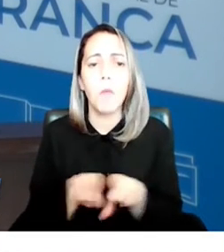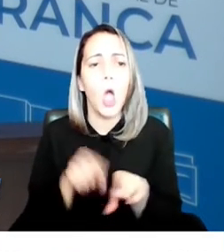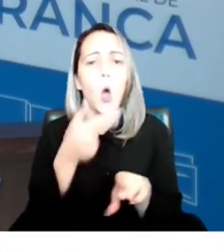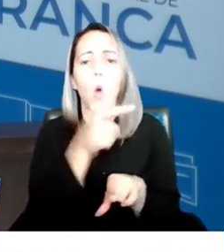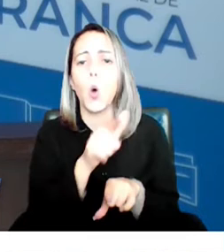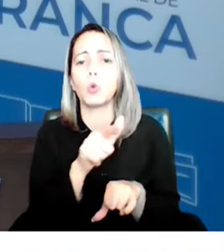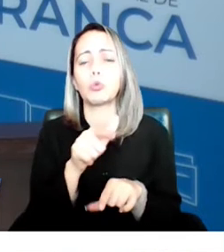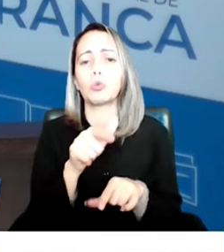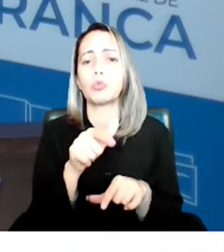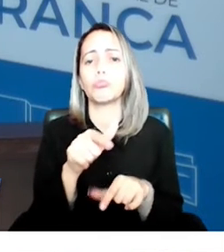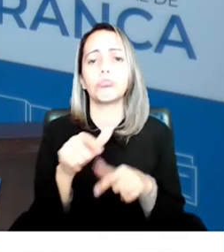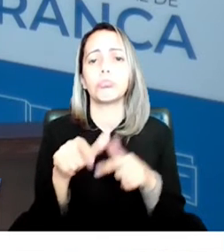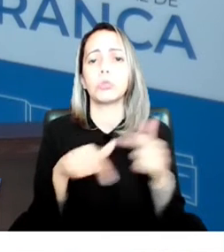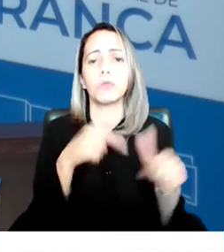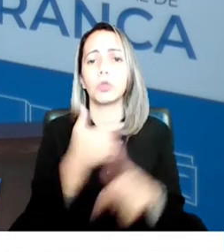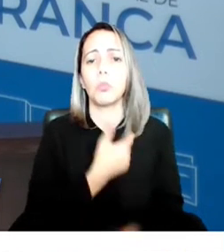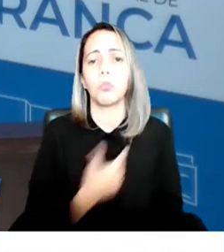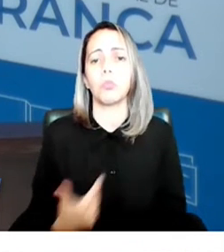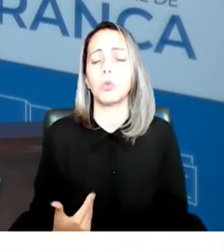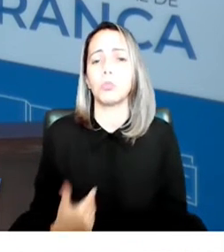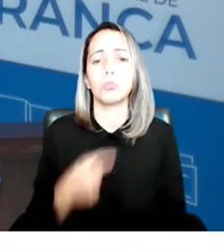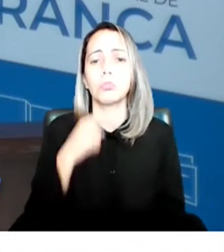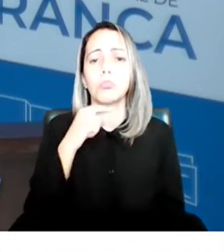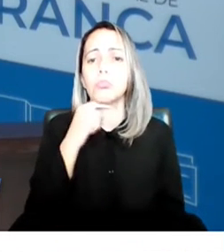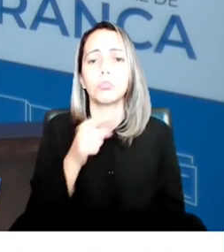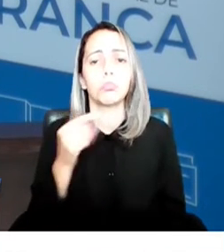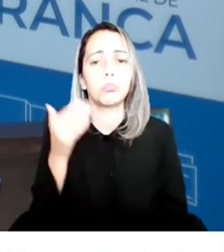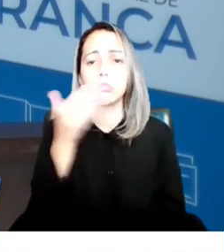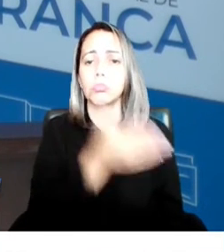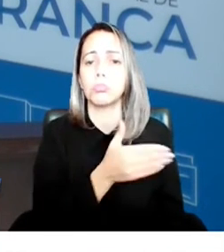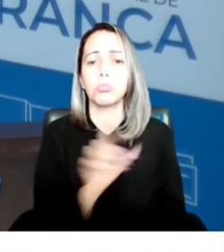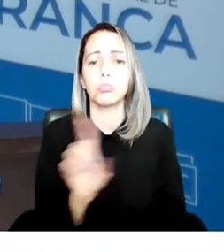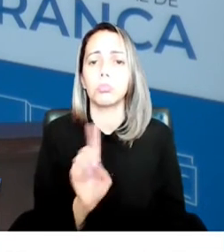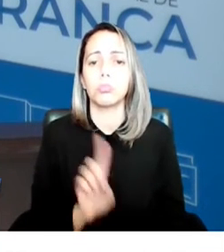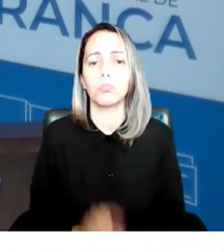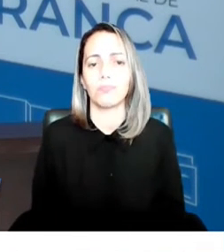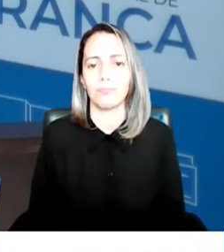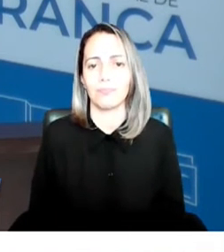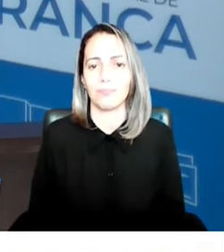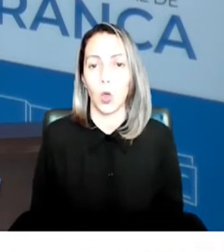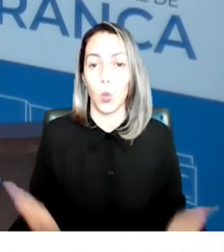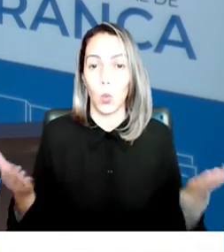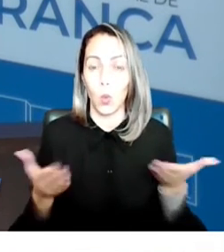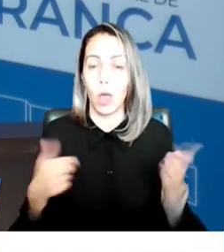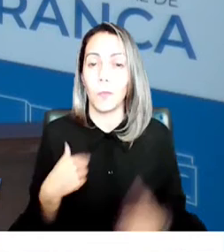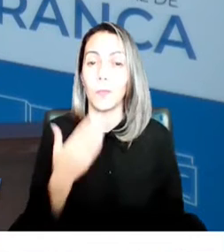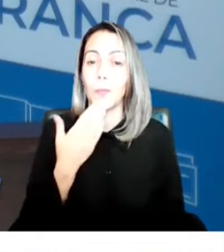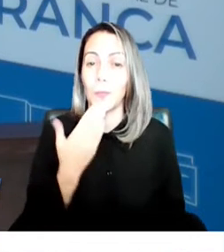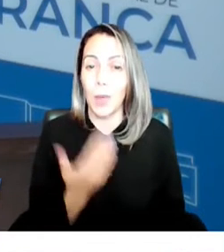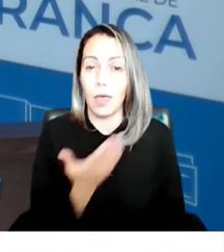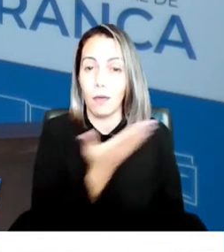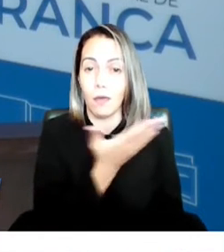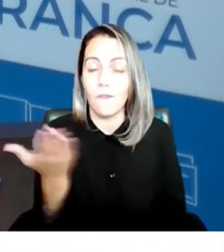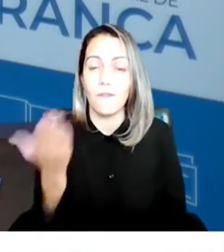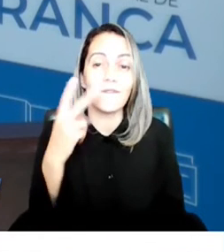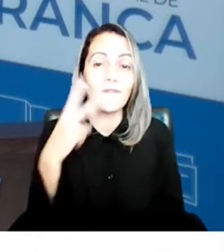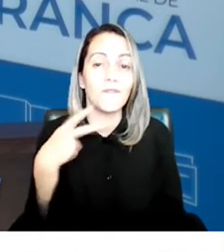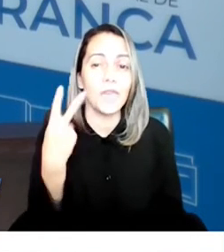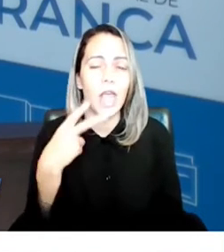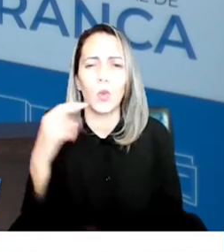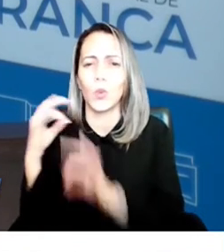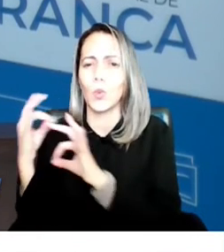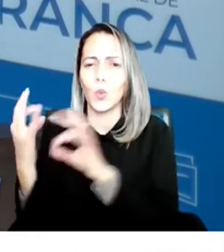Então, eu venho hoje para fazer apelo aos nobres vereadores, a todos que estão